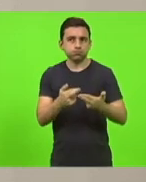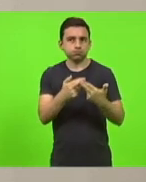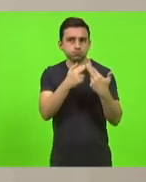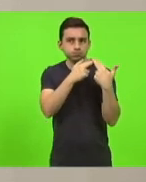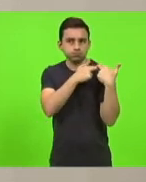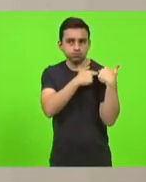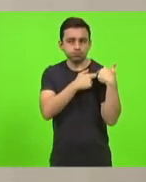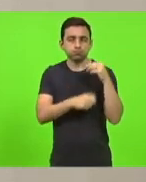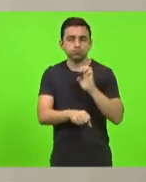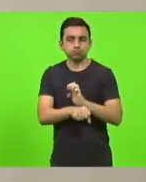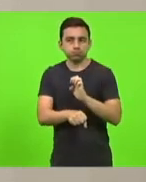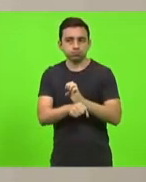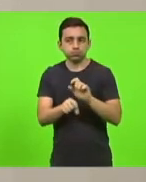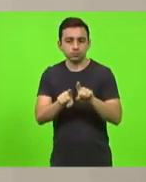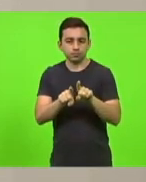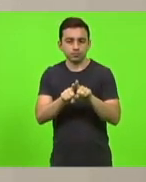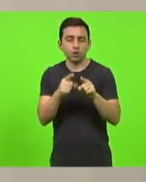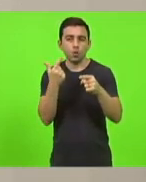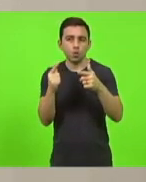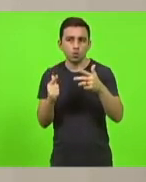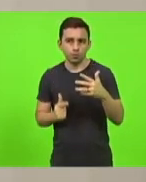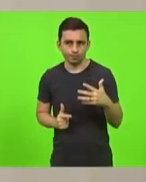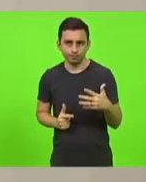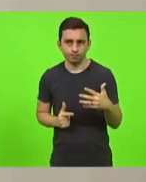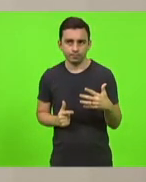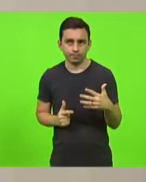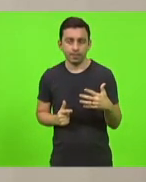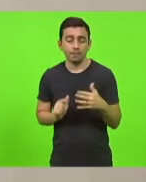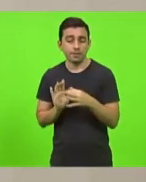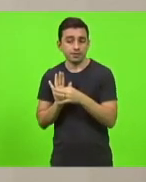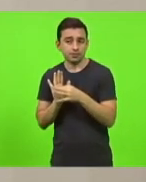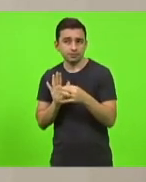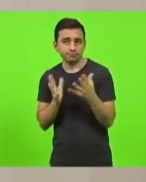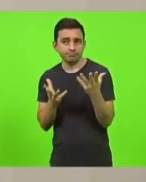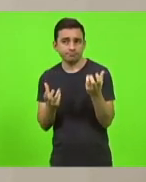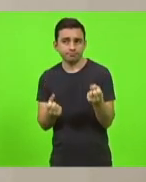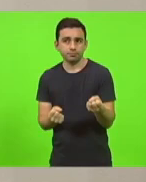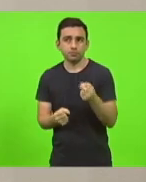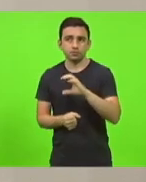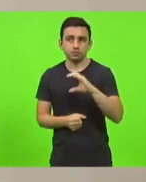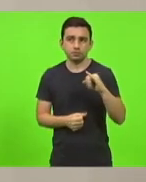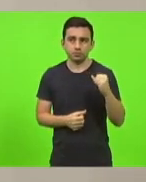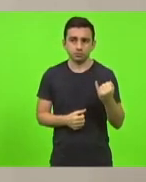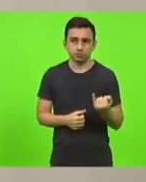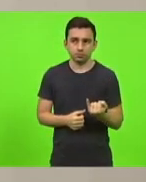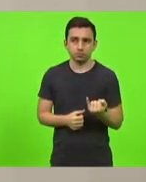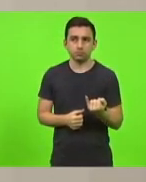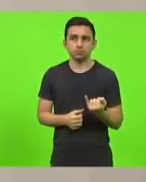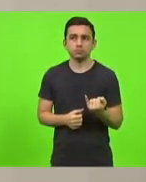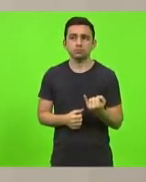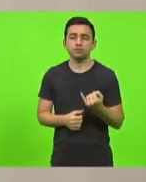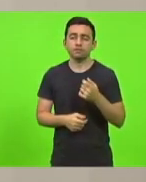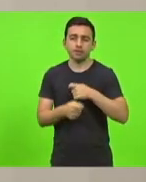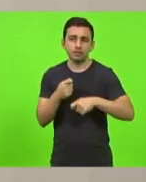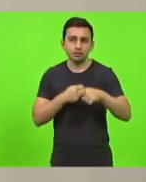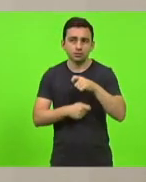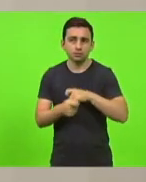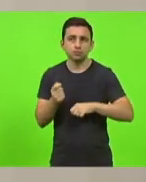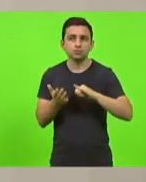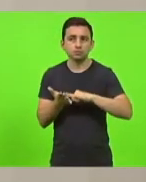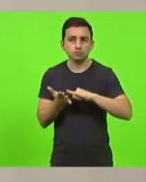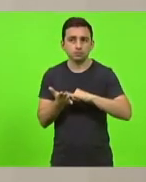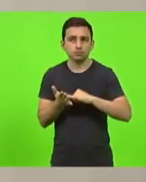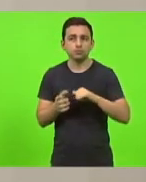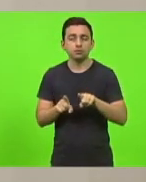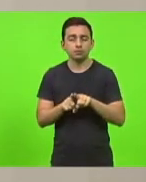do Estado e adota outras providências. Com pareceres favoráveis das comissões de Constituição e Justiça, Comissão de Finanças e Tributação e Comissão de